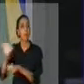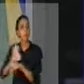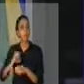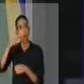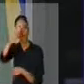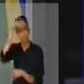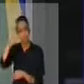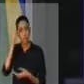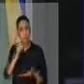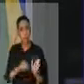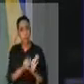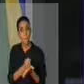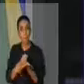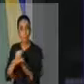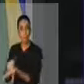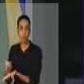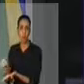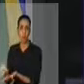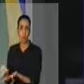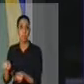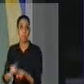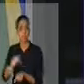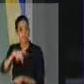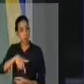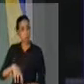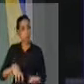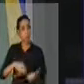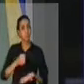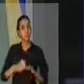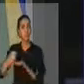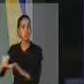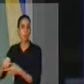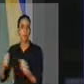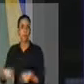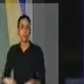estaduais, municipais, mas também desse Congresso, para nós podermos